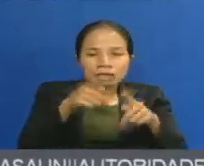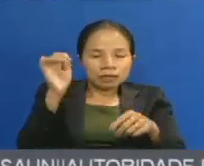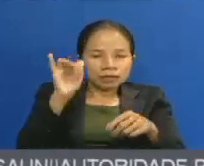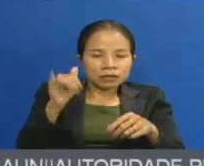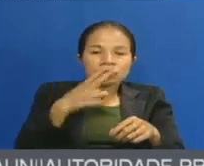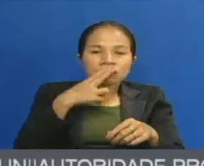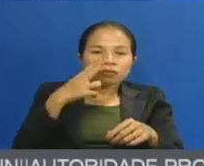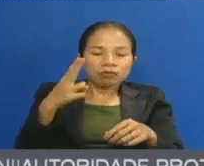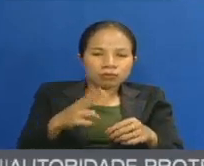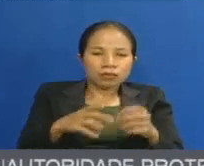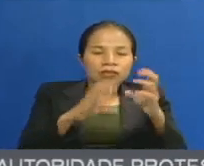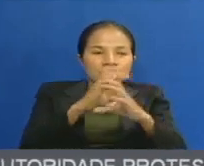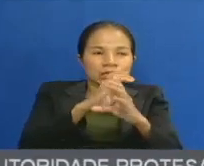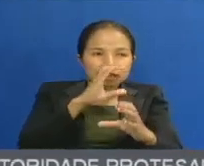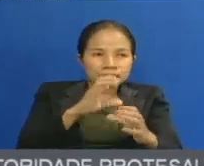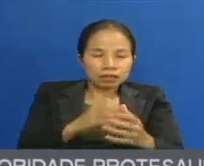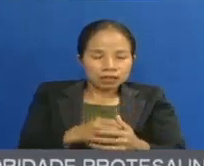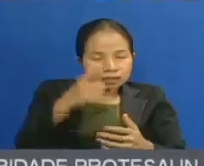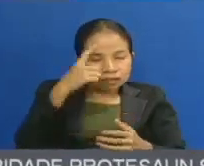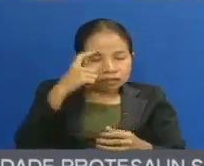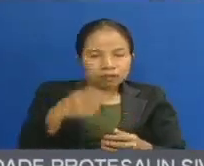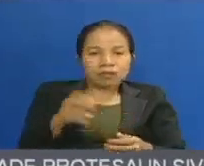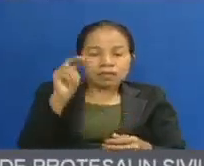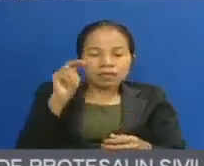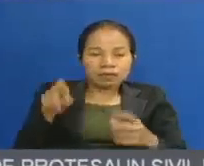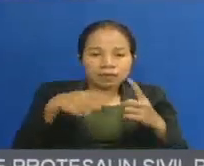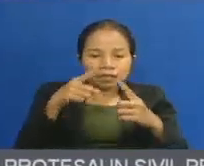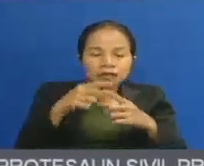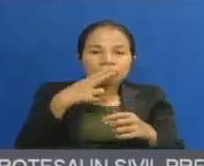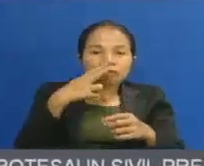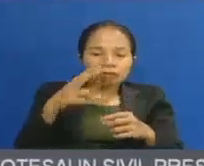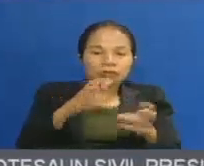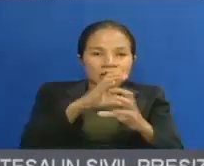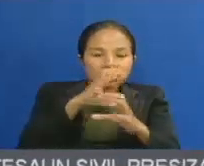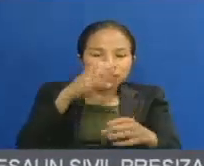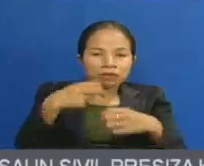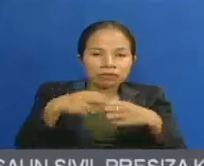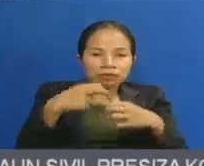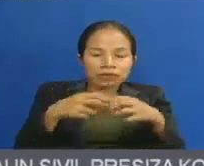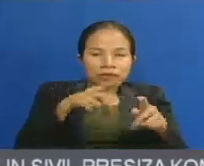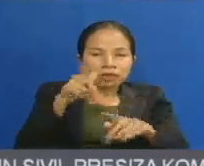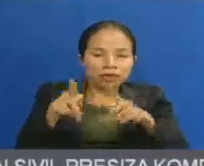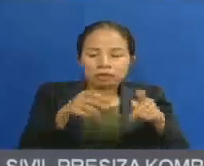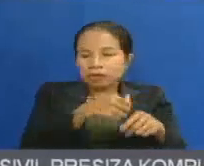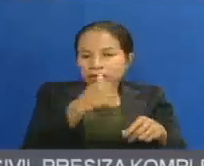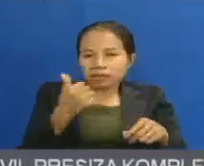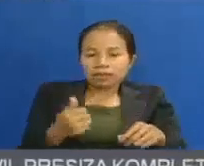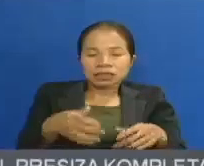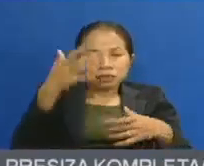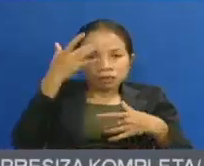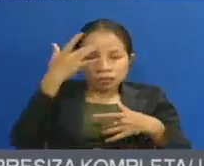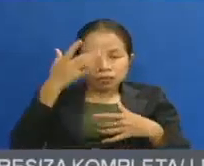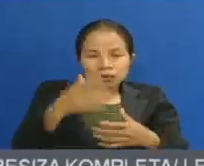a tu fuma e careta laran. Tamba tuirnia, bem giro fuma e careta laran. Se foi impacto ba passageiro selo que nebe